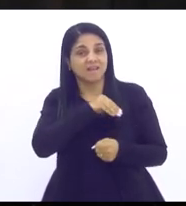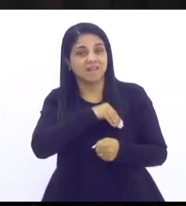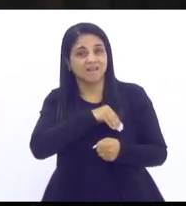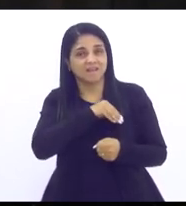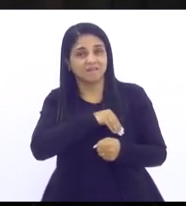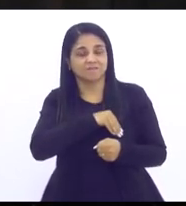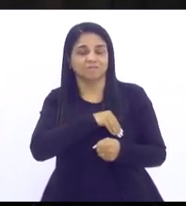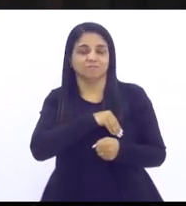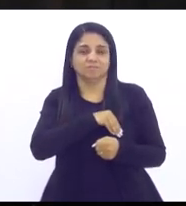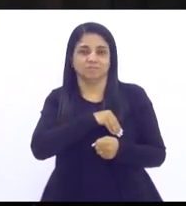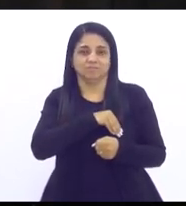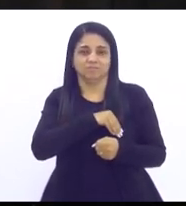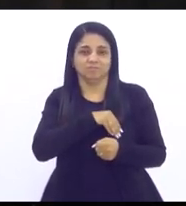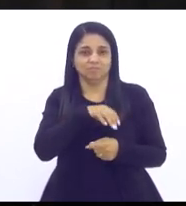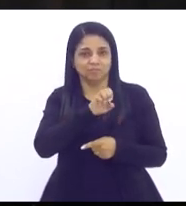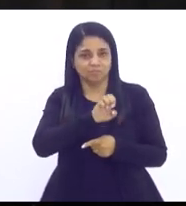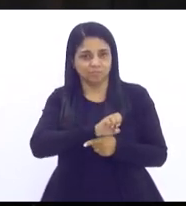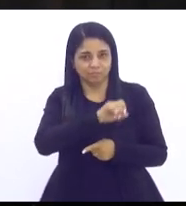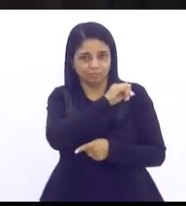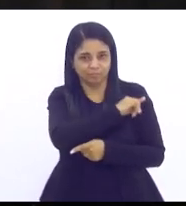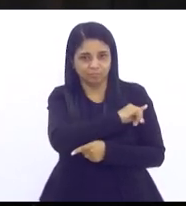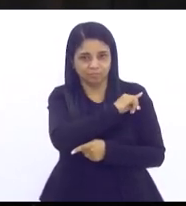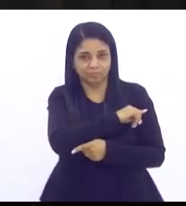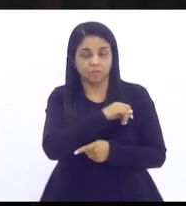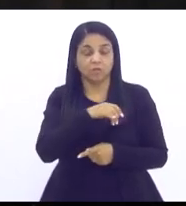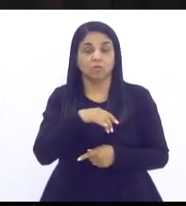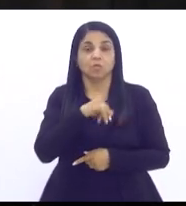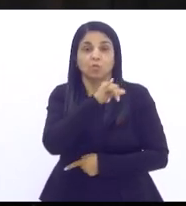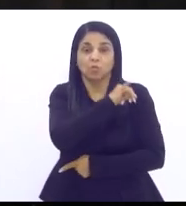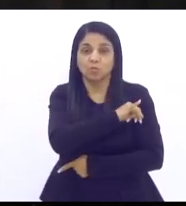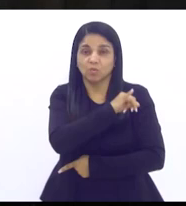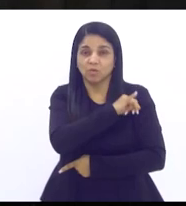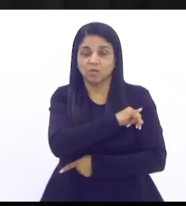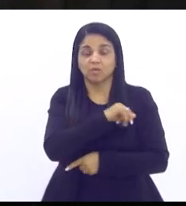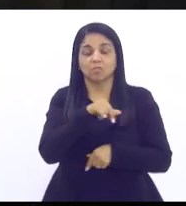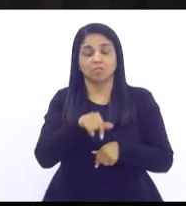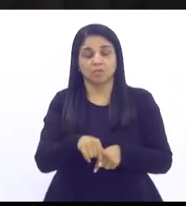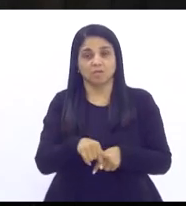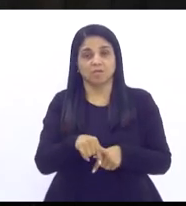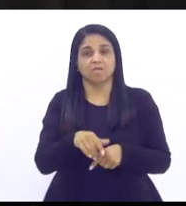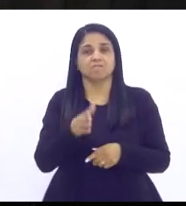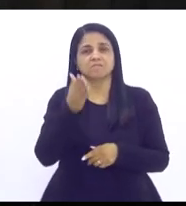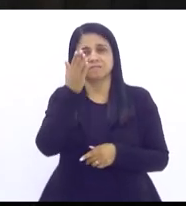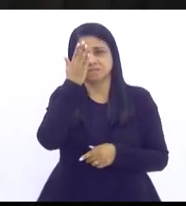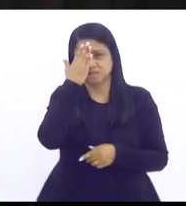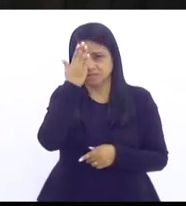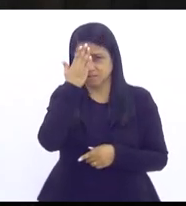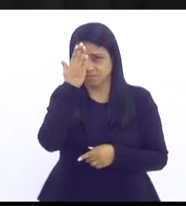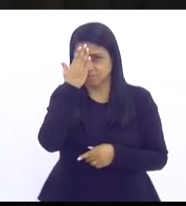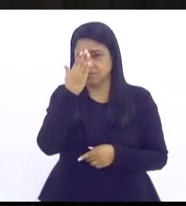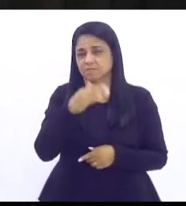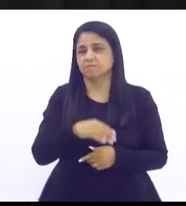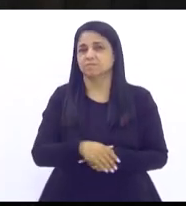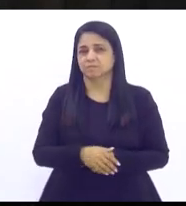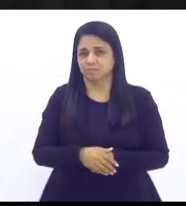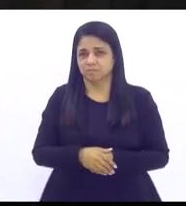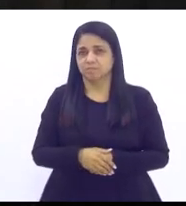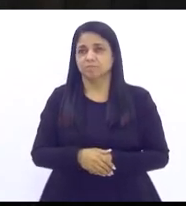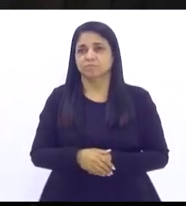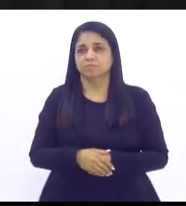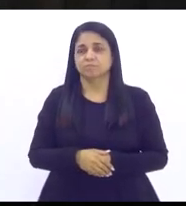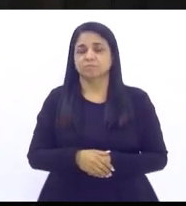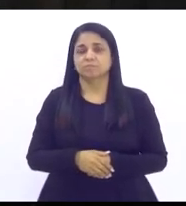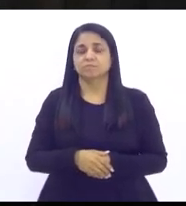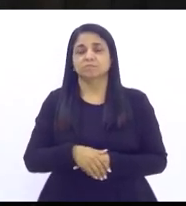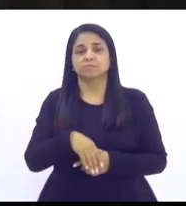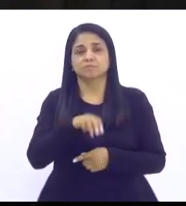fluminense. O Rio de Janeiro é um Estado peculiar, acredito que todas e todos sabemos bem, um Estado que